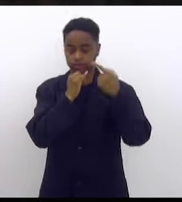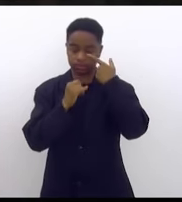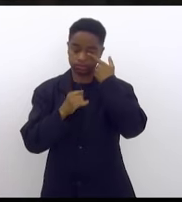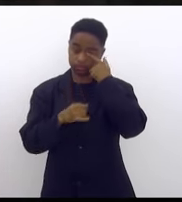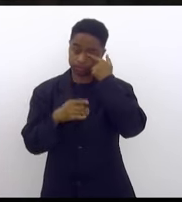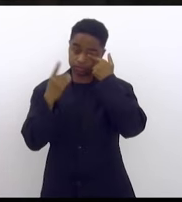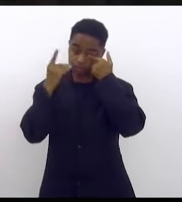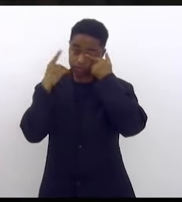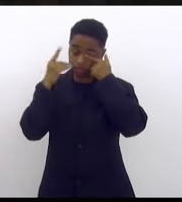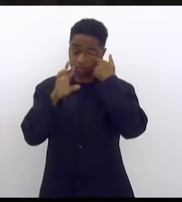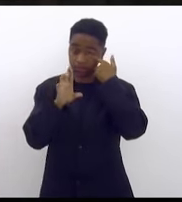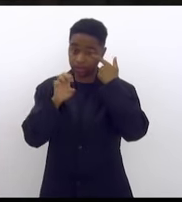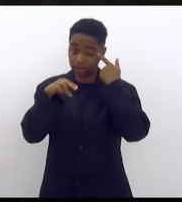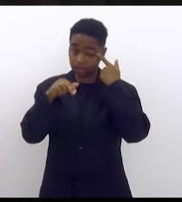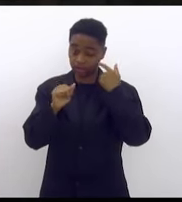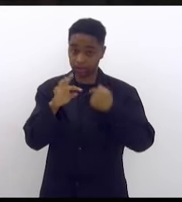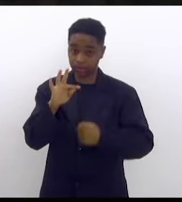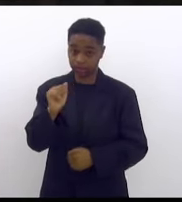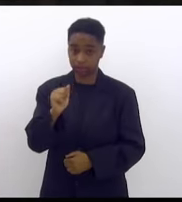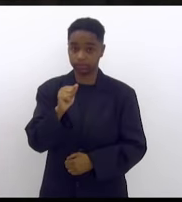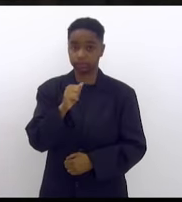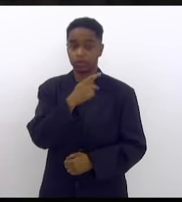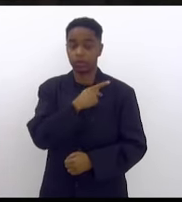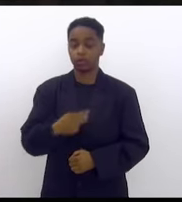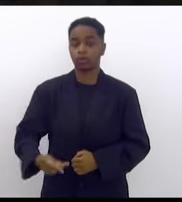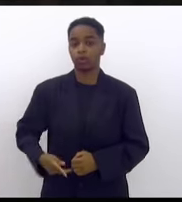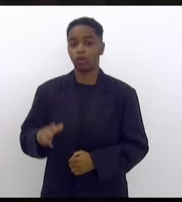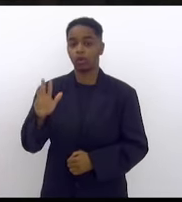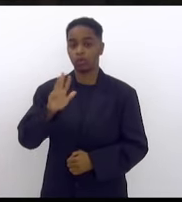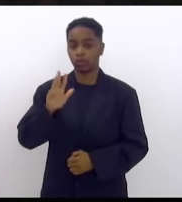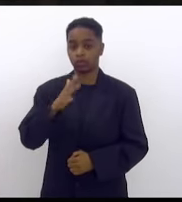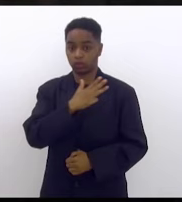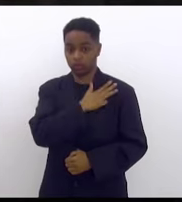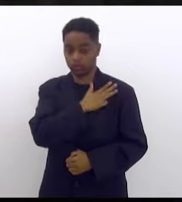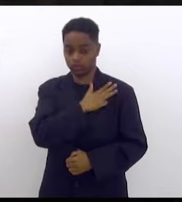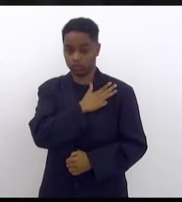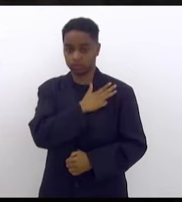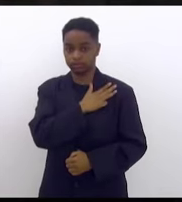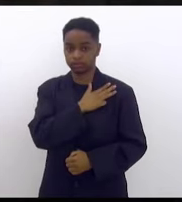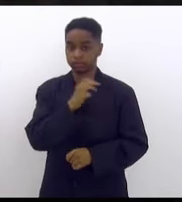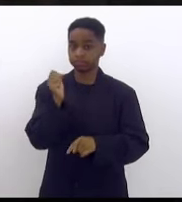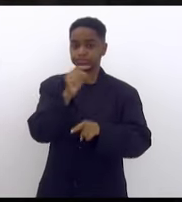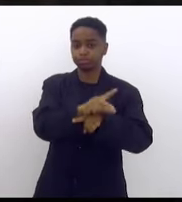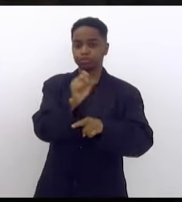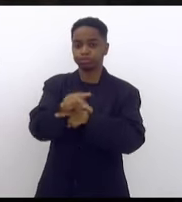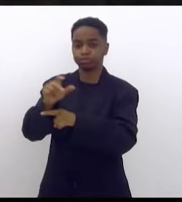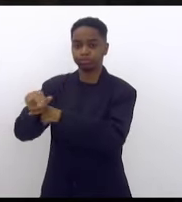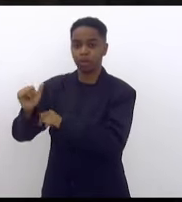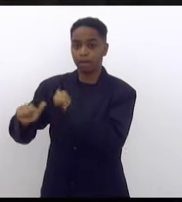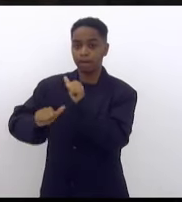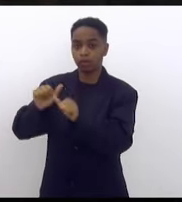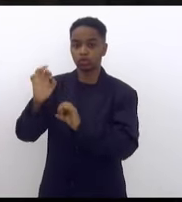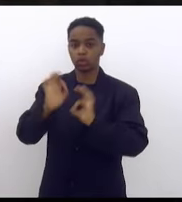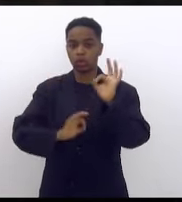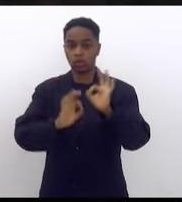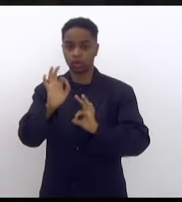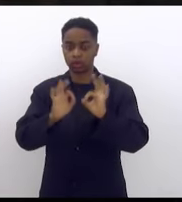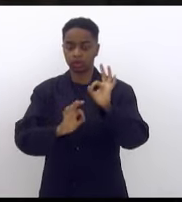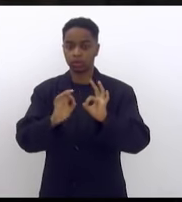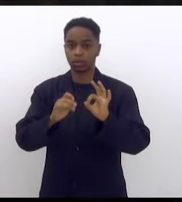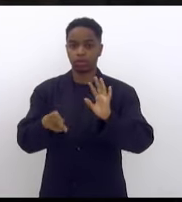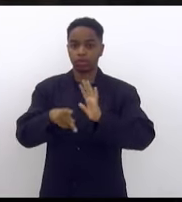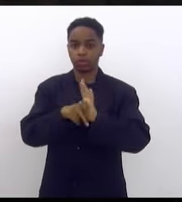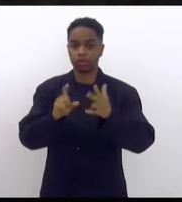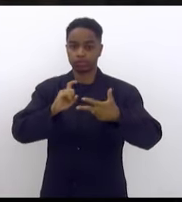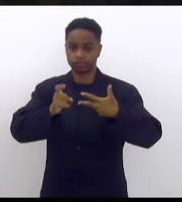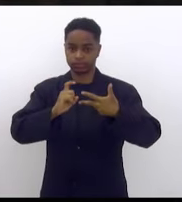Souza, o presidente Lula, que entrou e mudou toda a organização do Poder